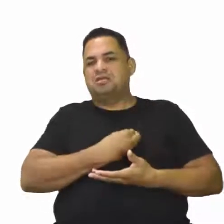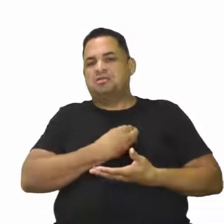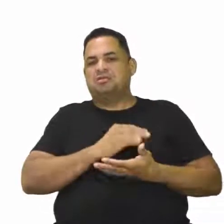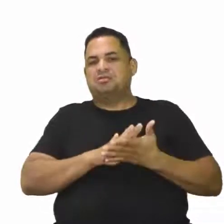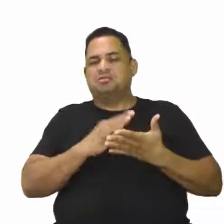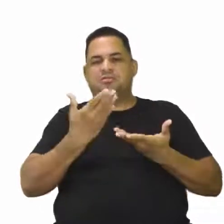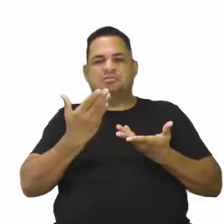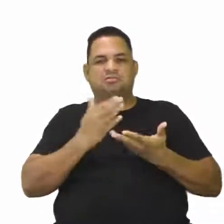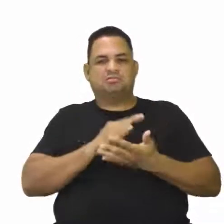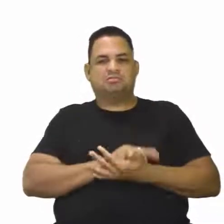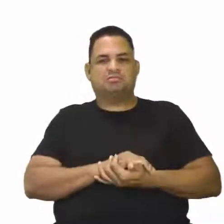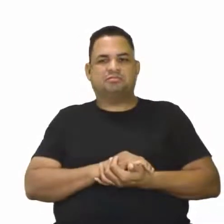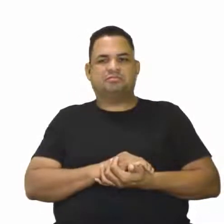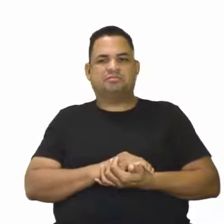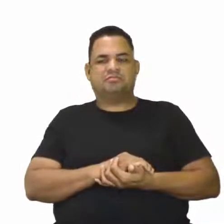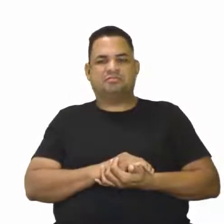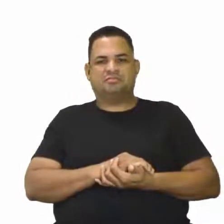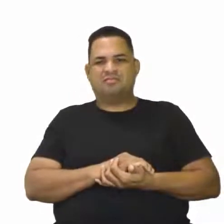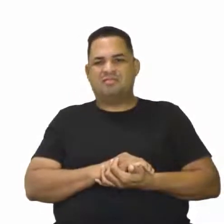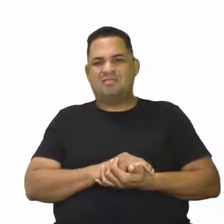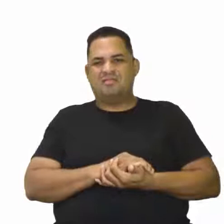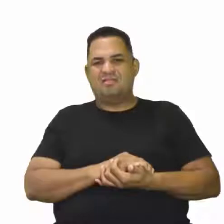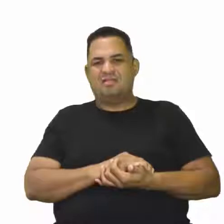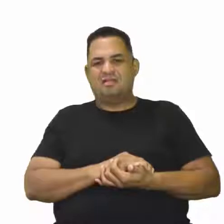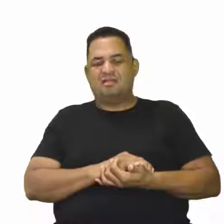de jubilar-se, assim, ele fica